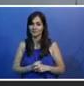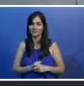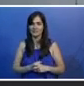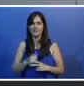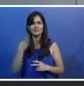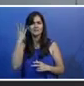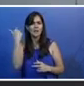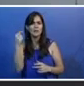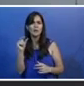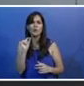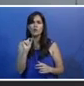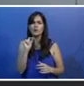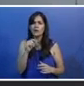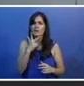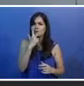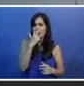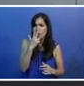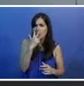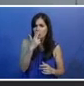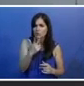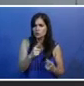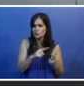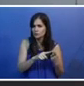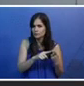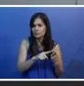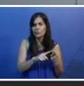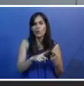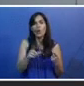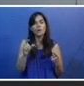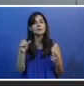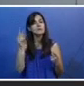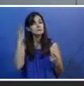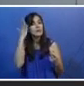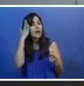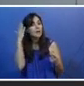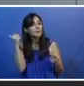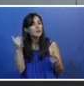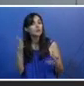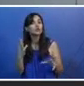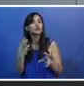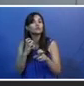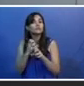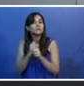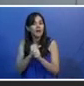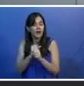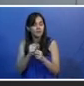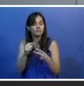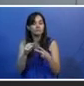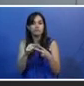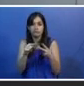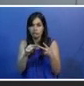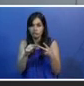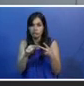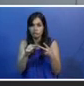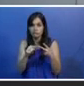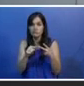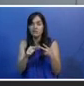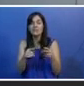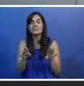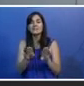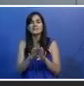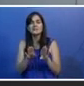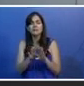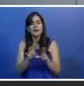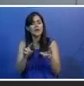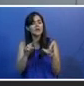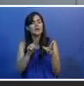Saber o que são termos semelhantes, saber juntar os termos semelhantes, ok? Saber separar